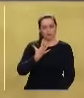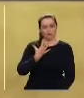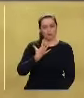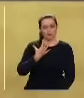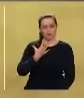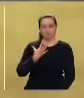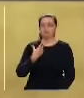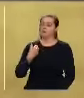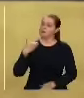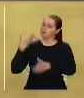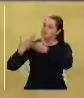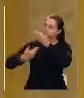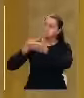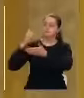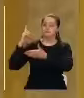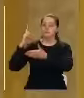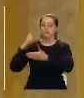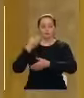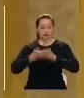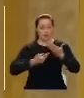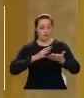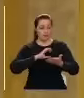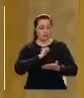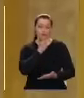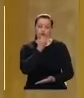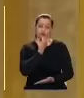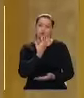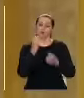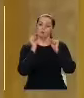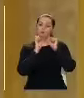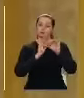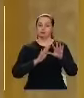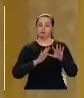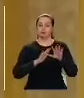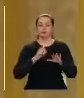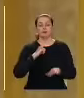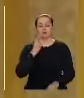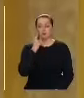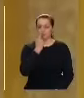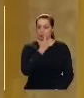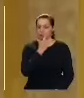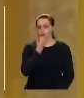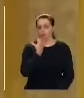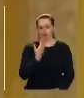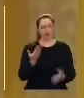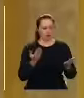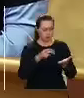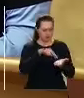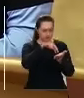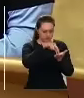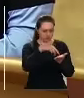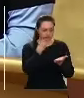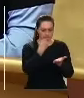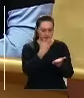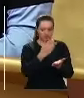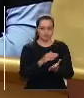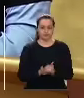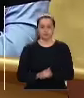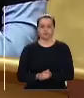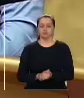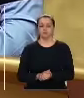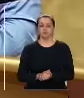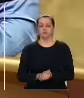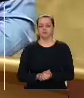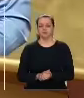relacionamento abençoado. Ter os bons olhos, amém. Fique de pé. Eu